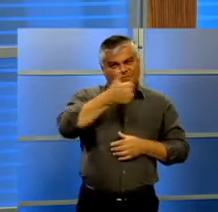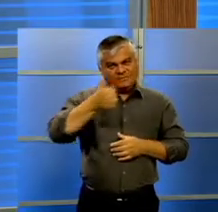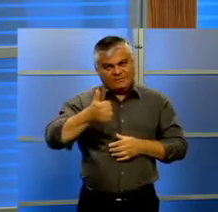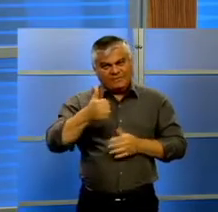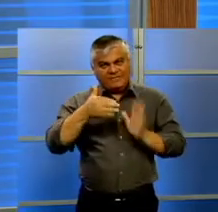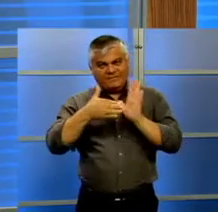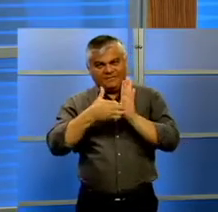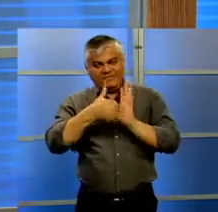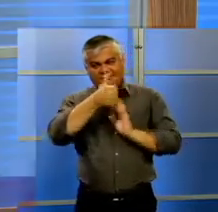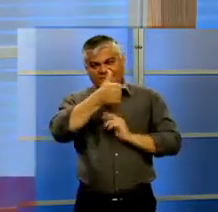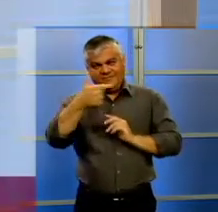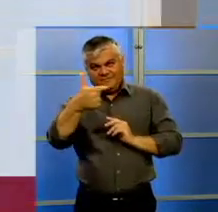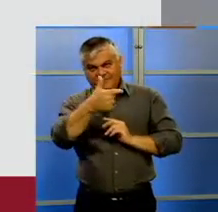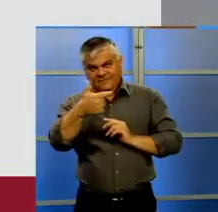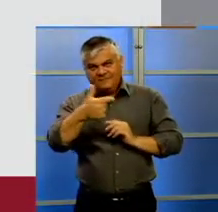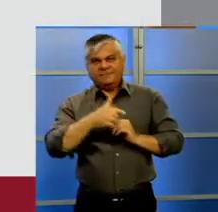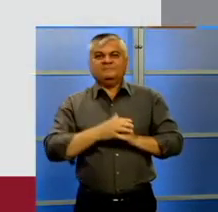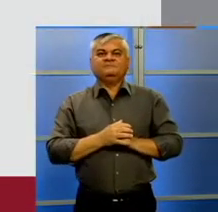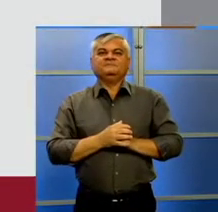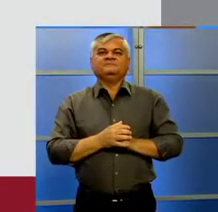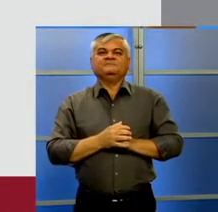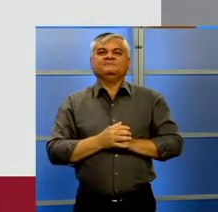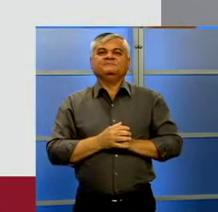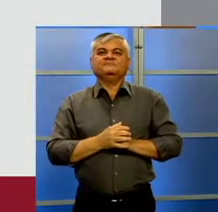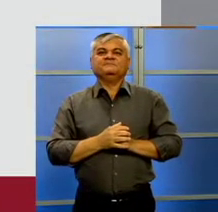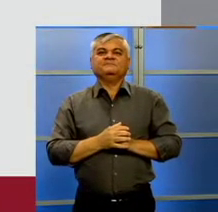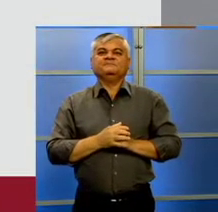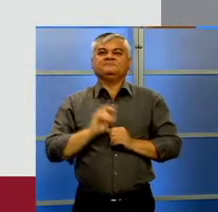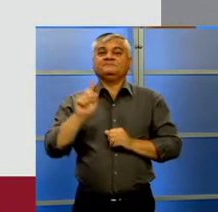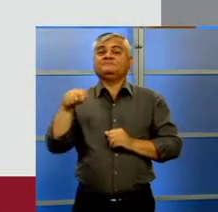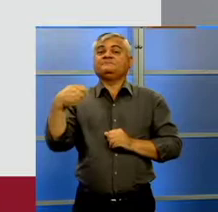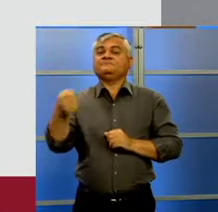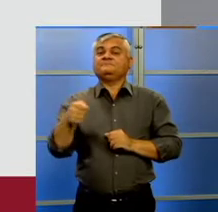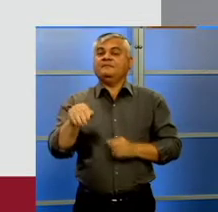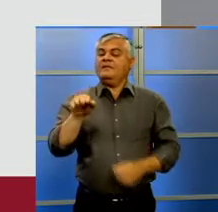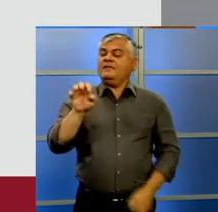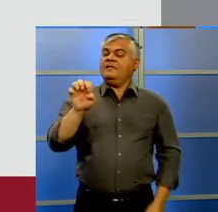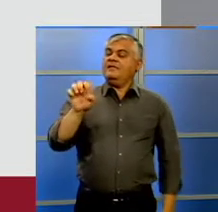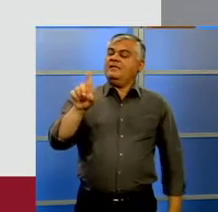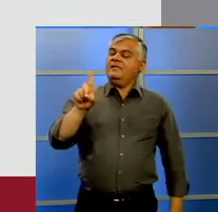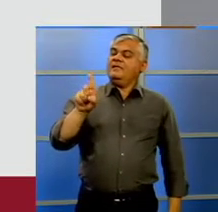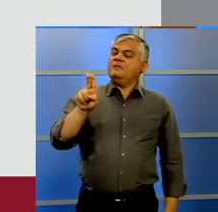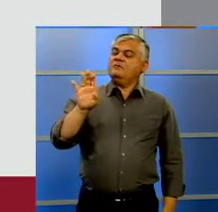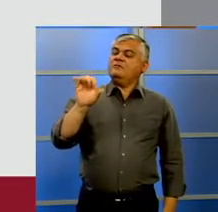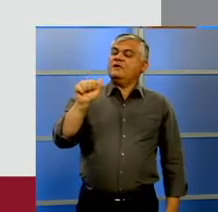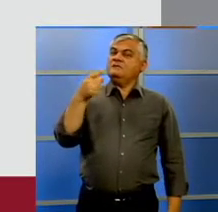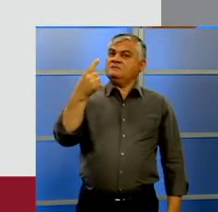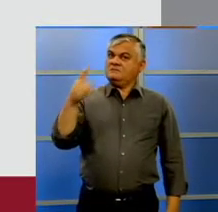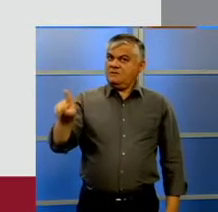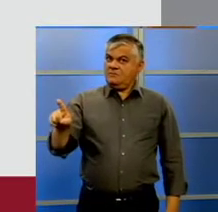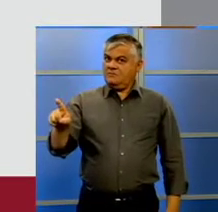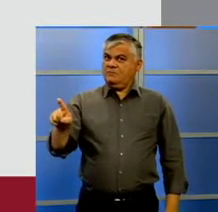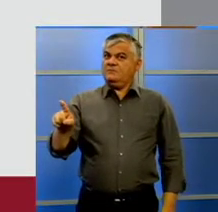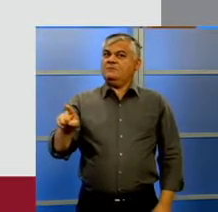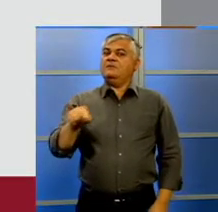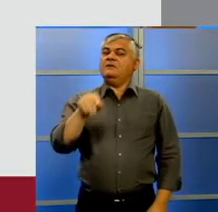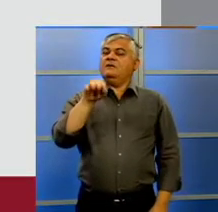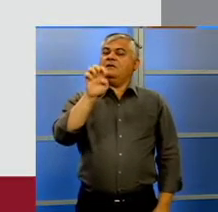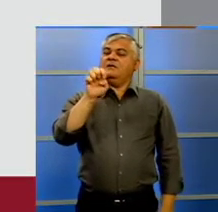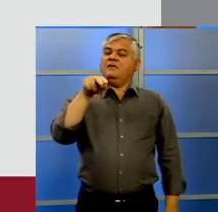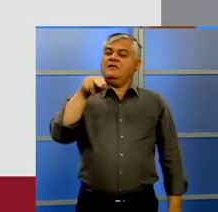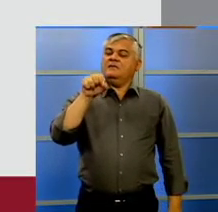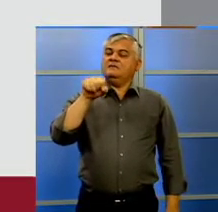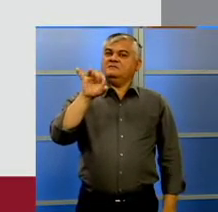122 do seu material. Os sinais de educação e de ensino.